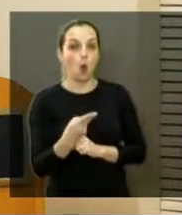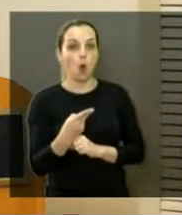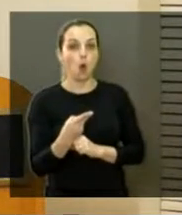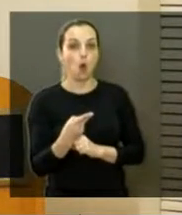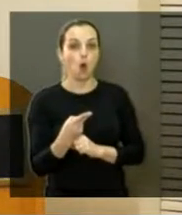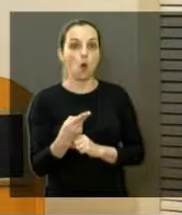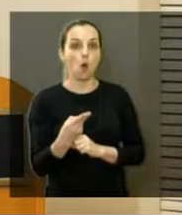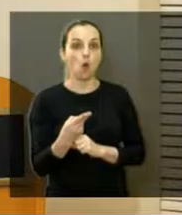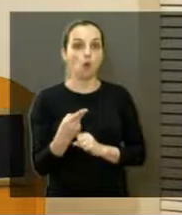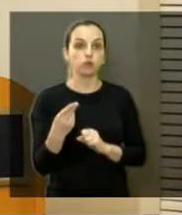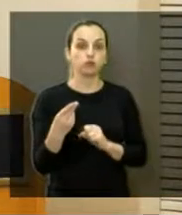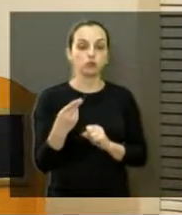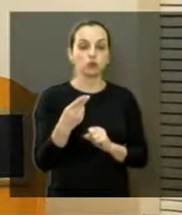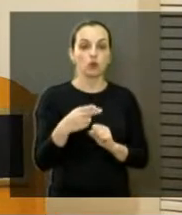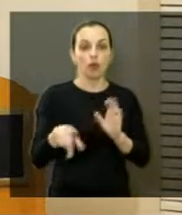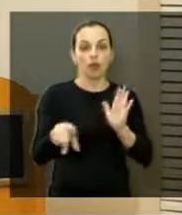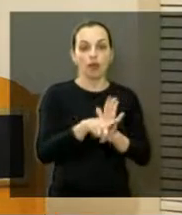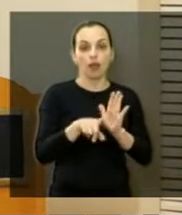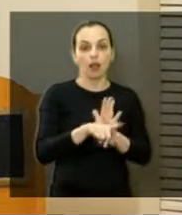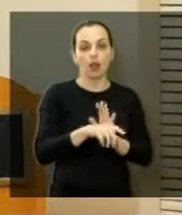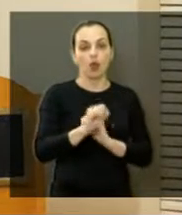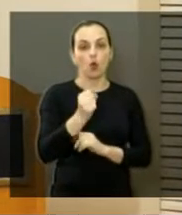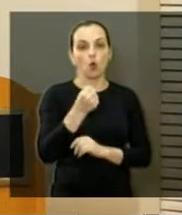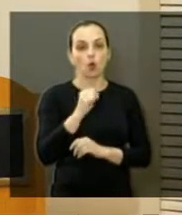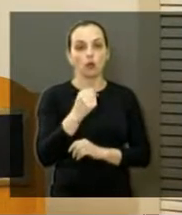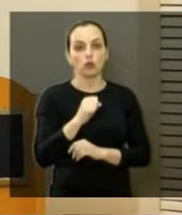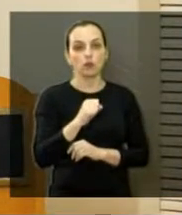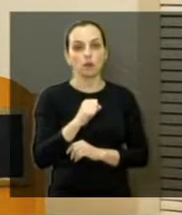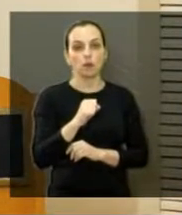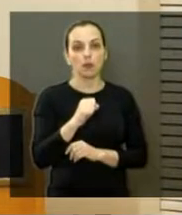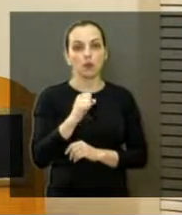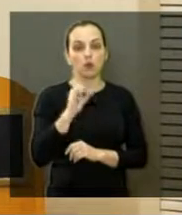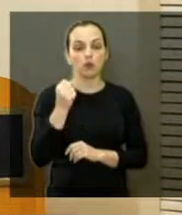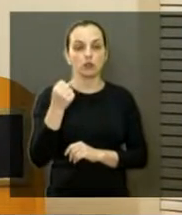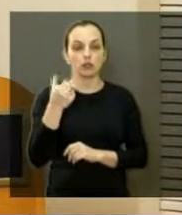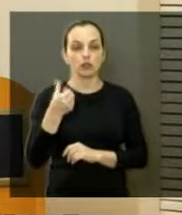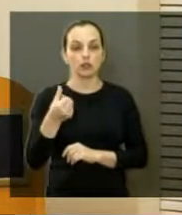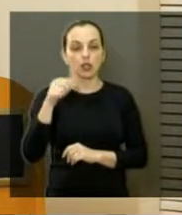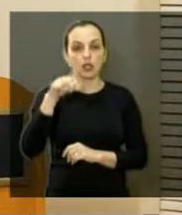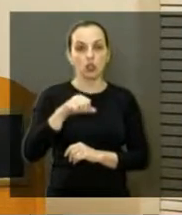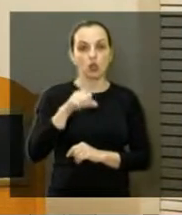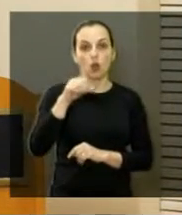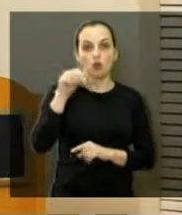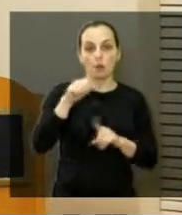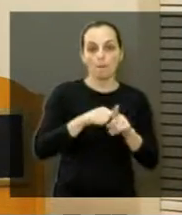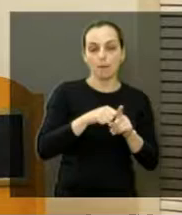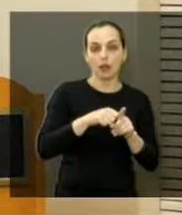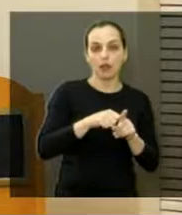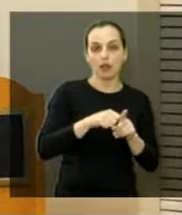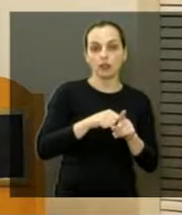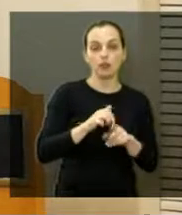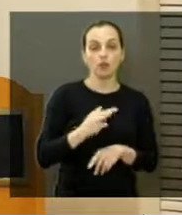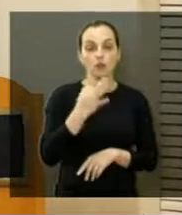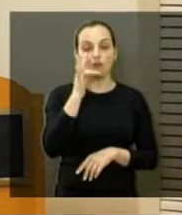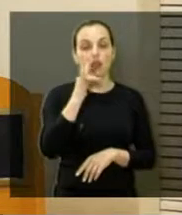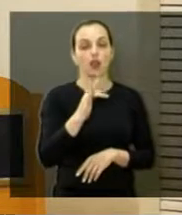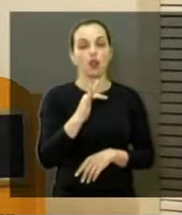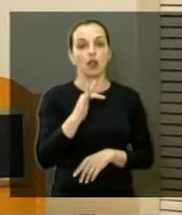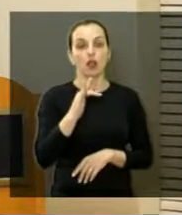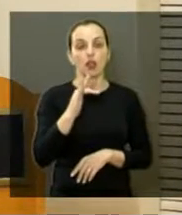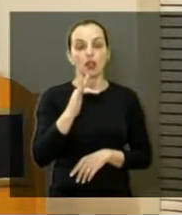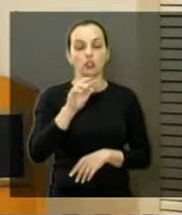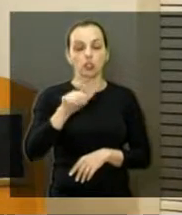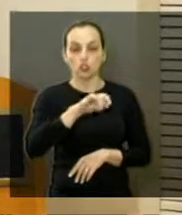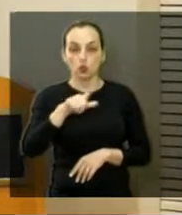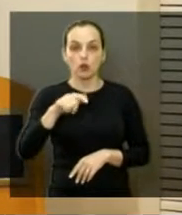lei 8.069 de 13/7/1990. Então, os vereadores e deputados já entraram com uma